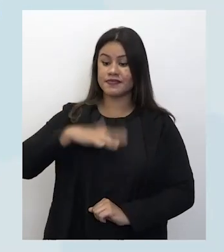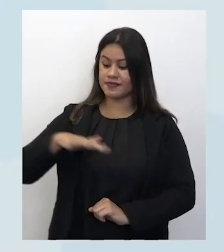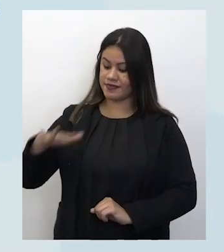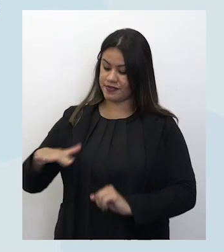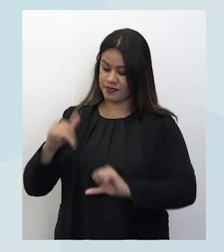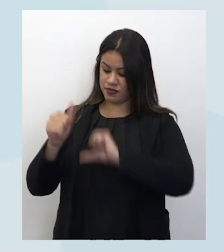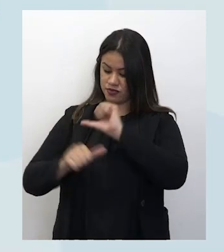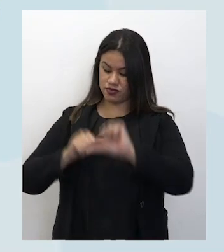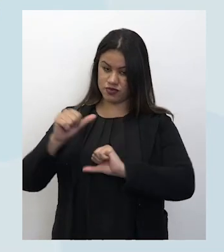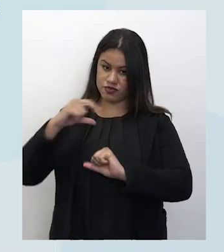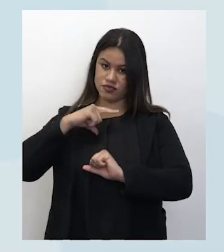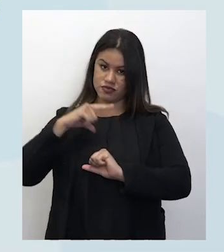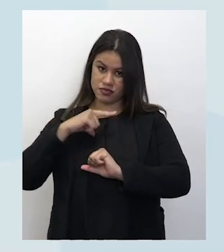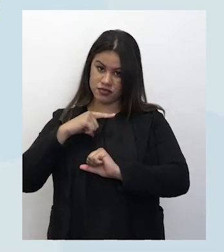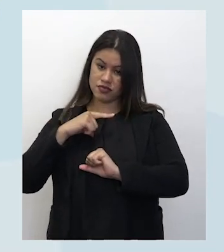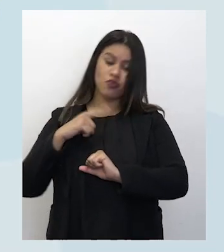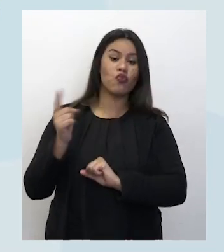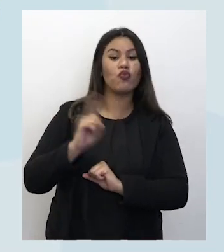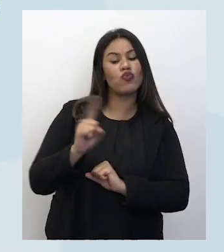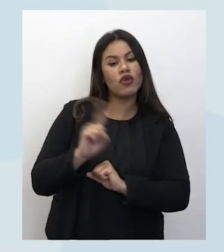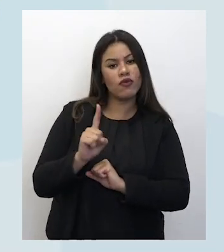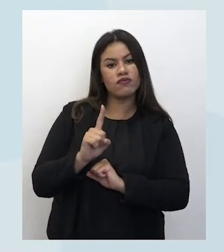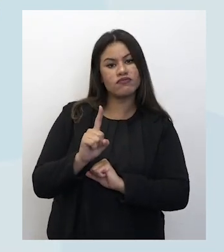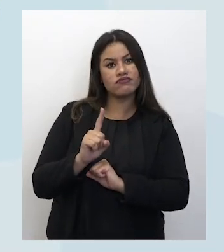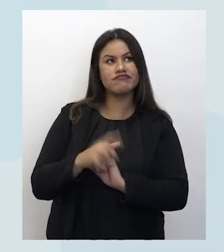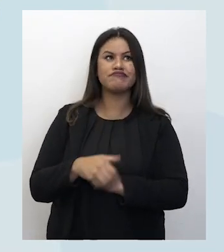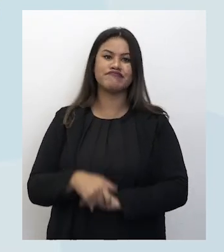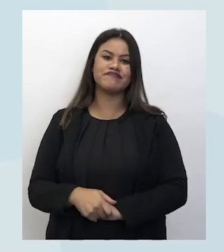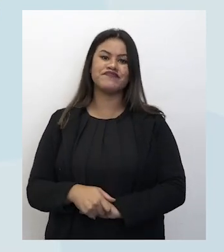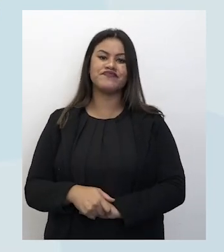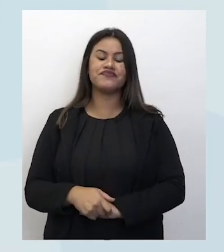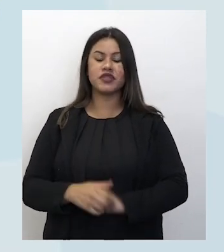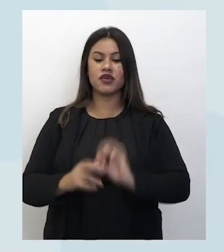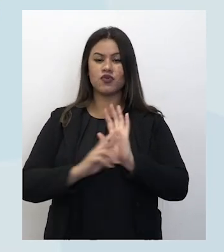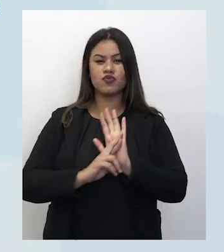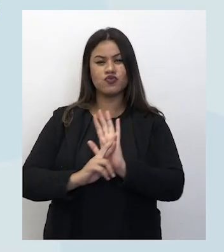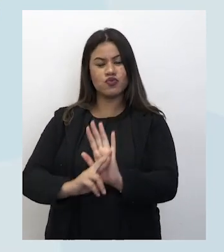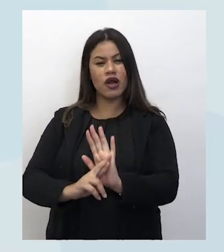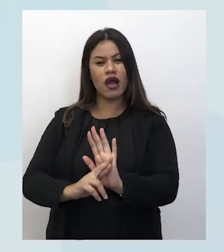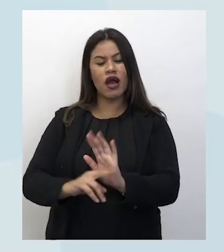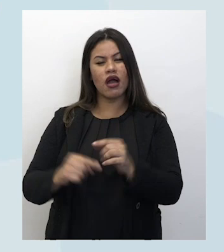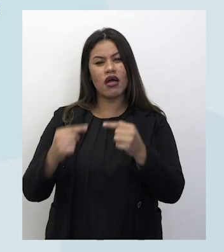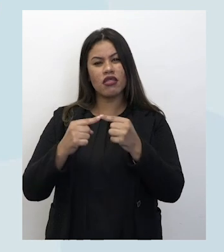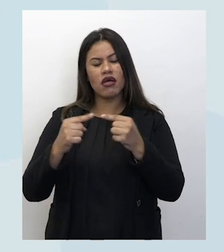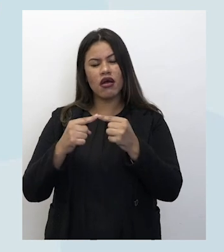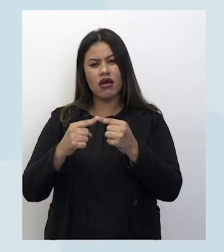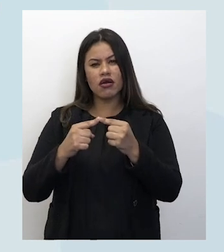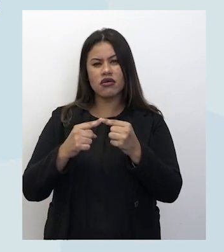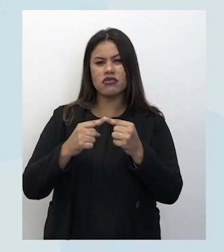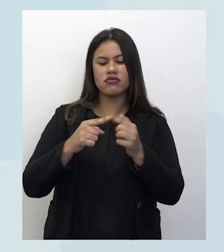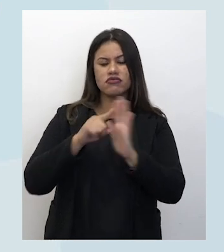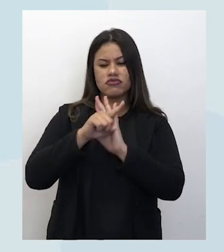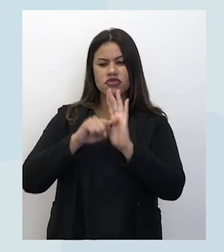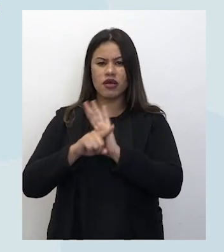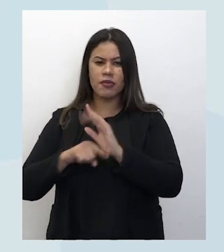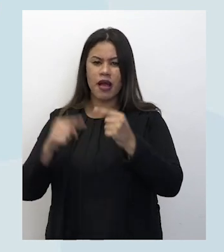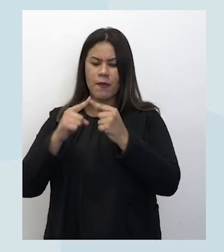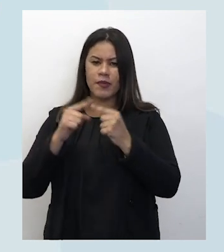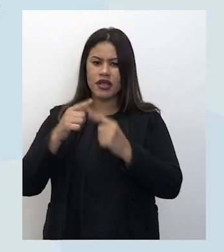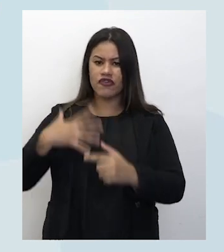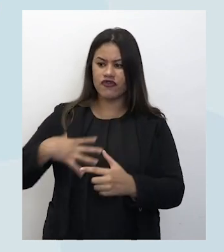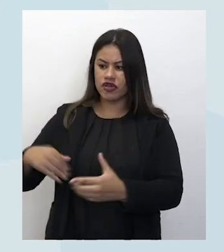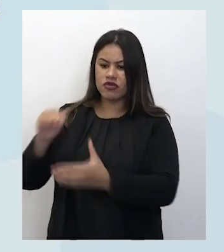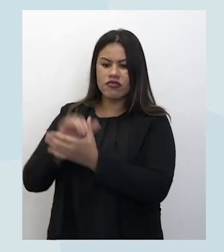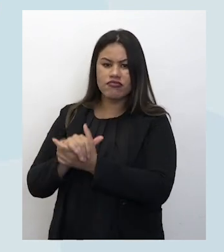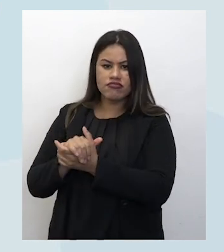na paternidade ou não. Então, de acordo com o resultado do exame aí, essa criança é filha ou filho do casal